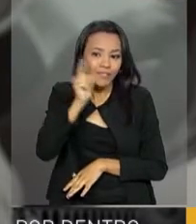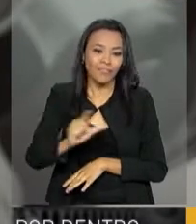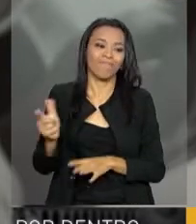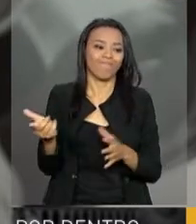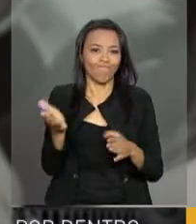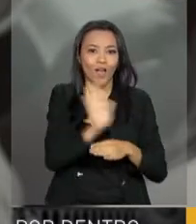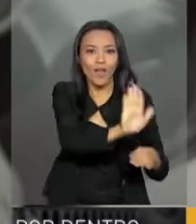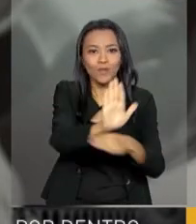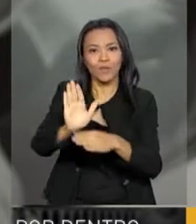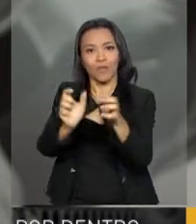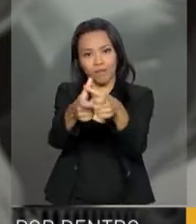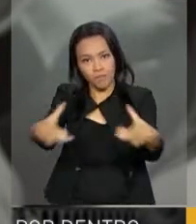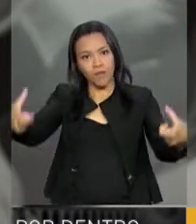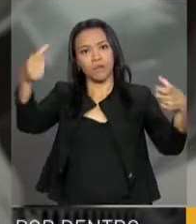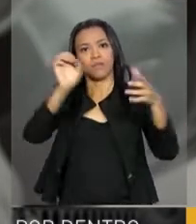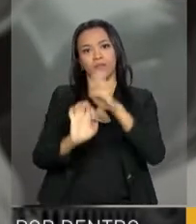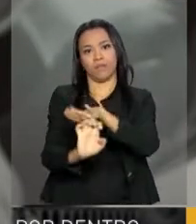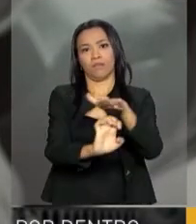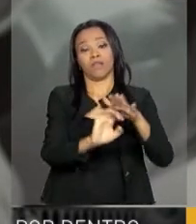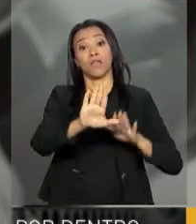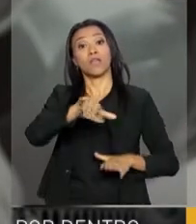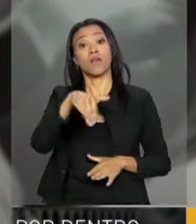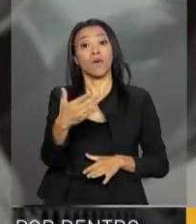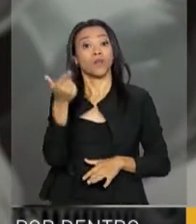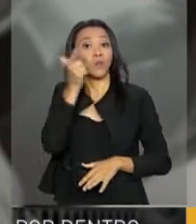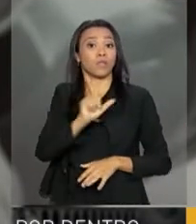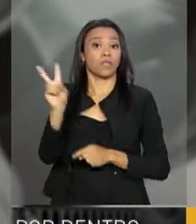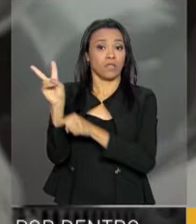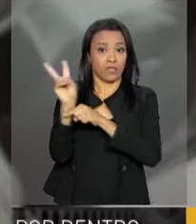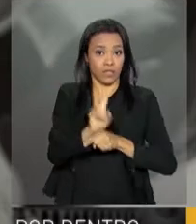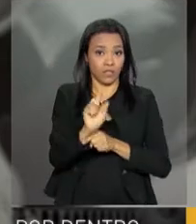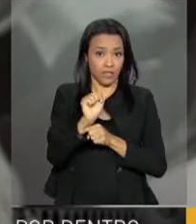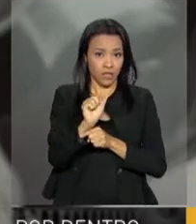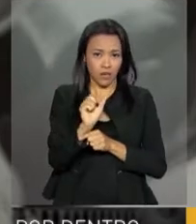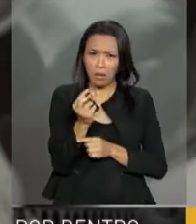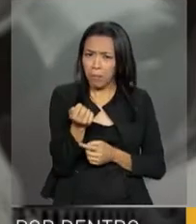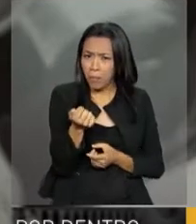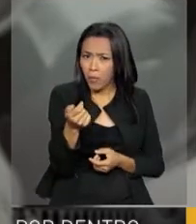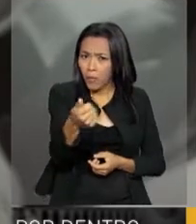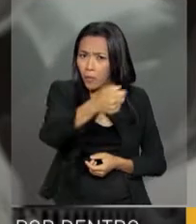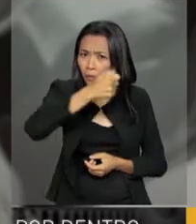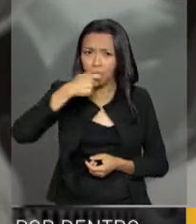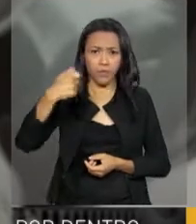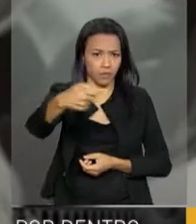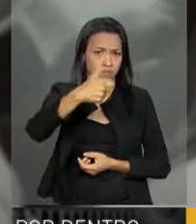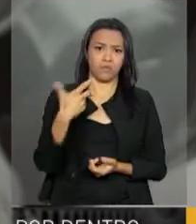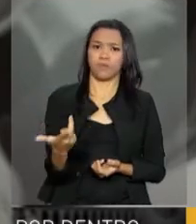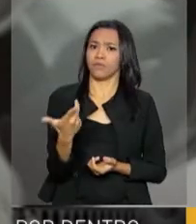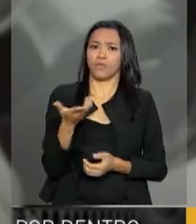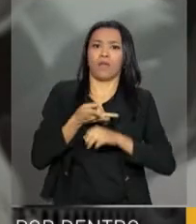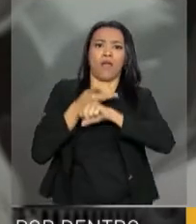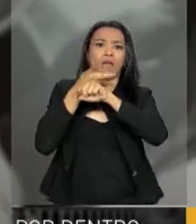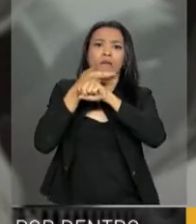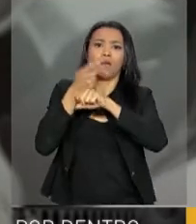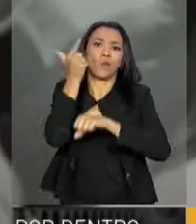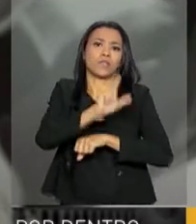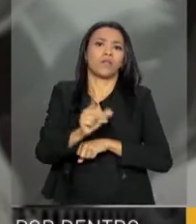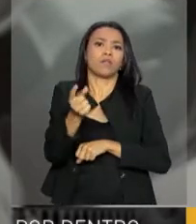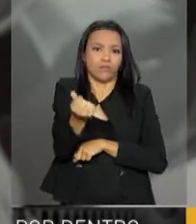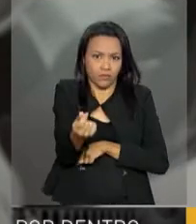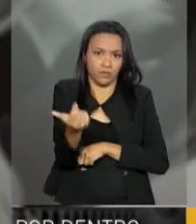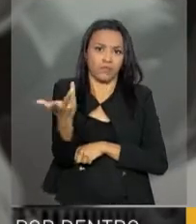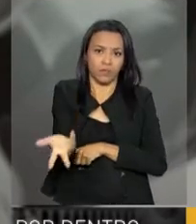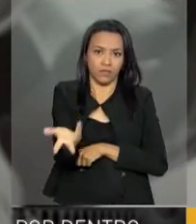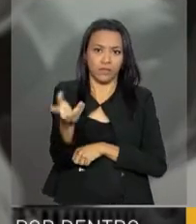se beneficia do crédito a custo compatível é uma minoria. São poucos que têm acesso a dinheiro barato. Então,